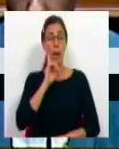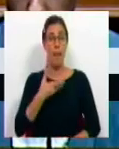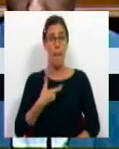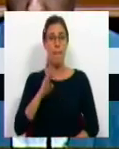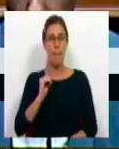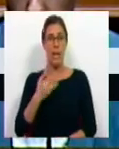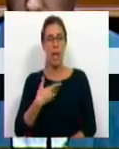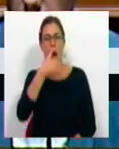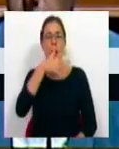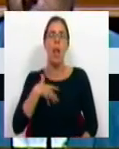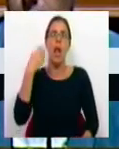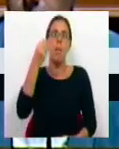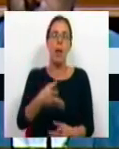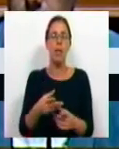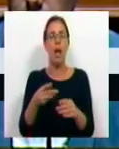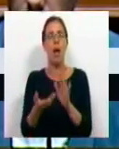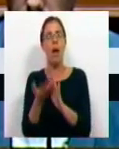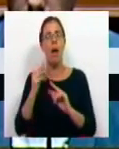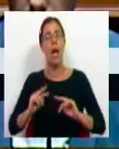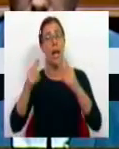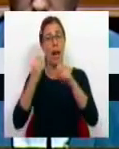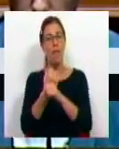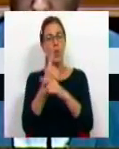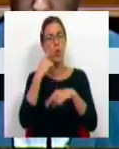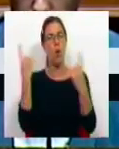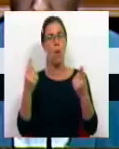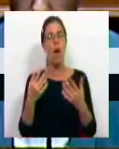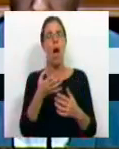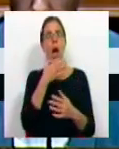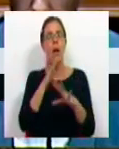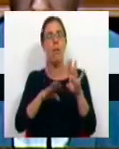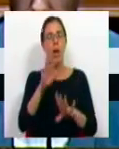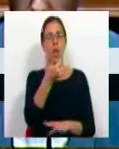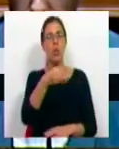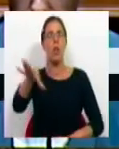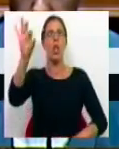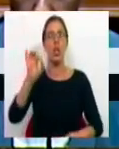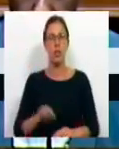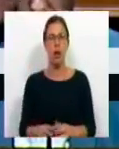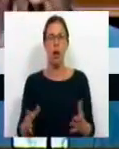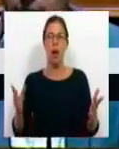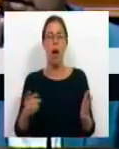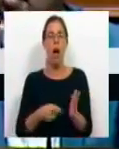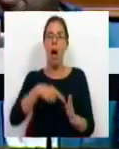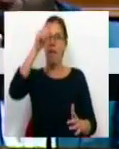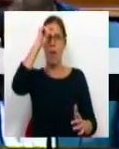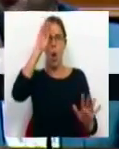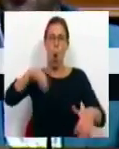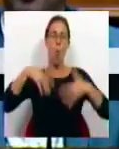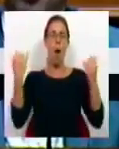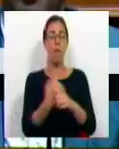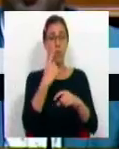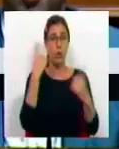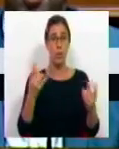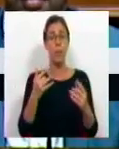PSD lamentava que o descongelamento de carreiras da função pública só fosse feito em 2018. Era uma falta de respeito pelos funcionários